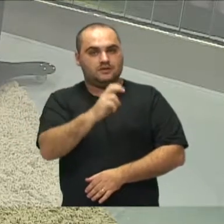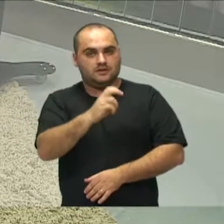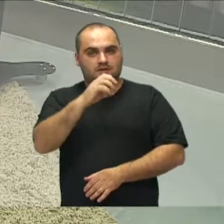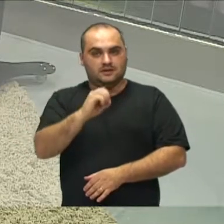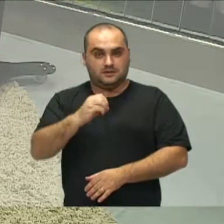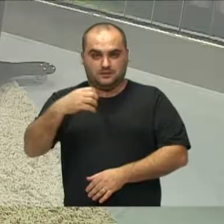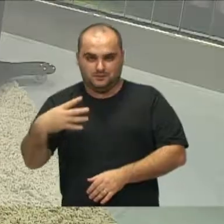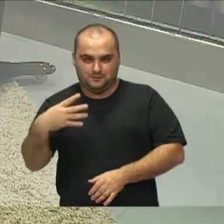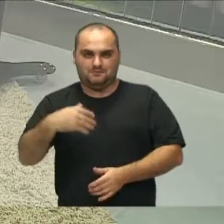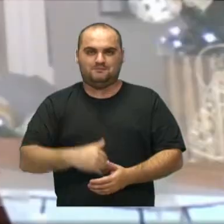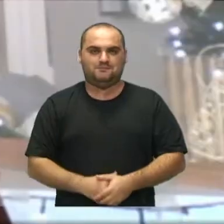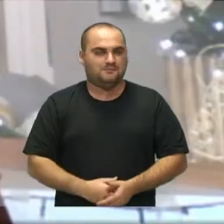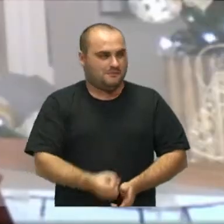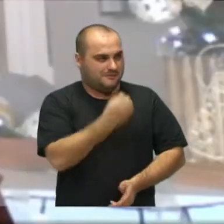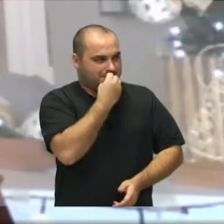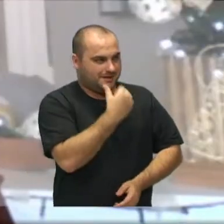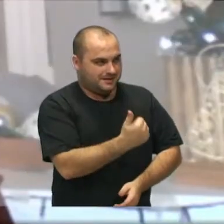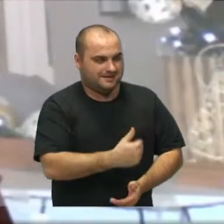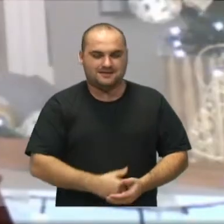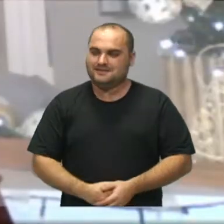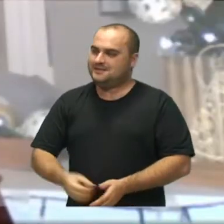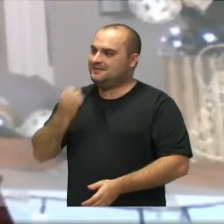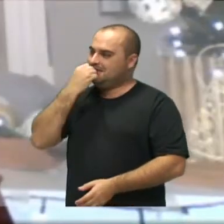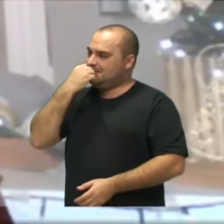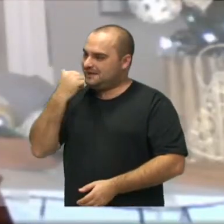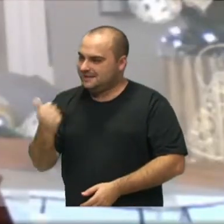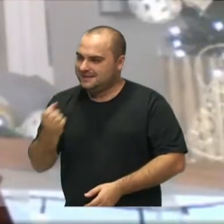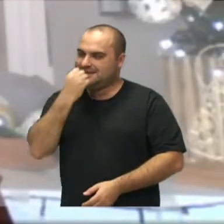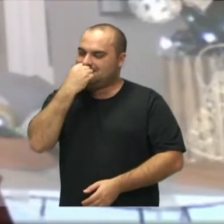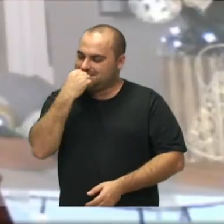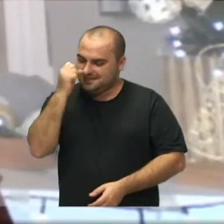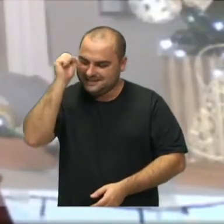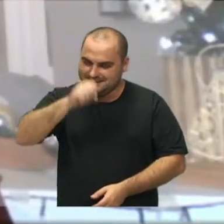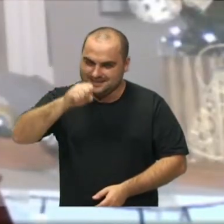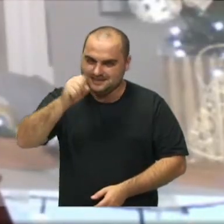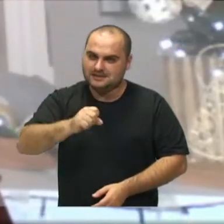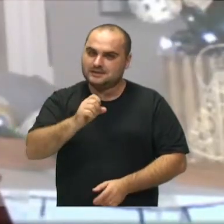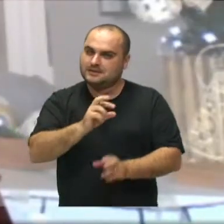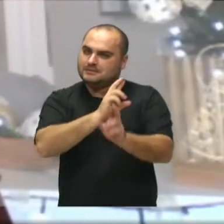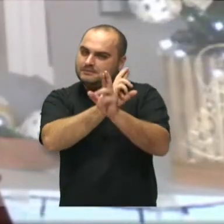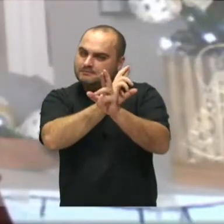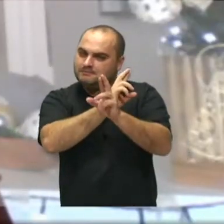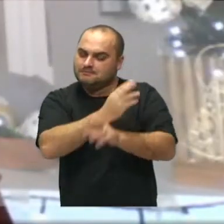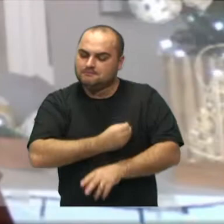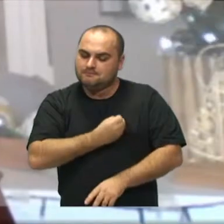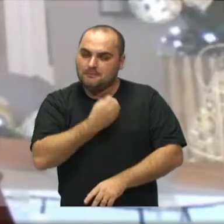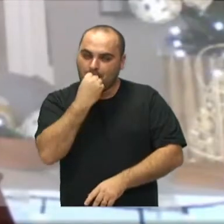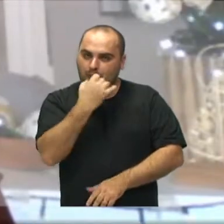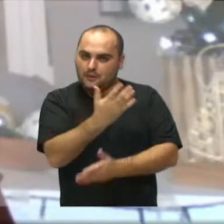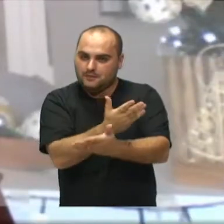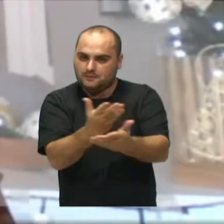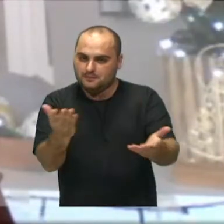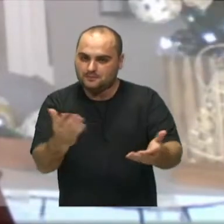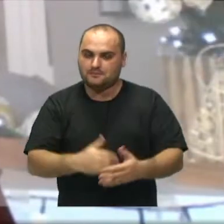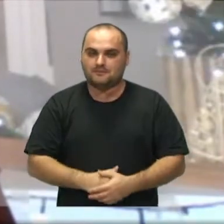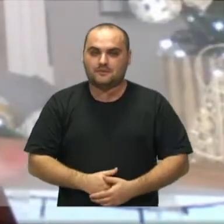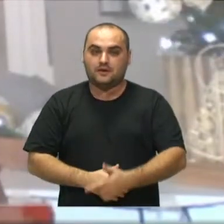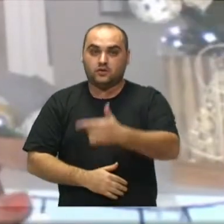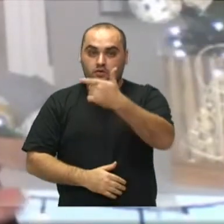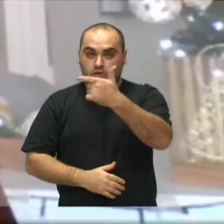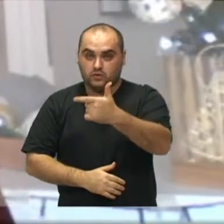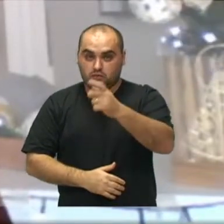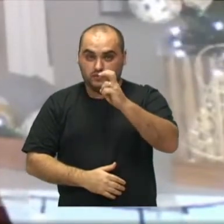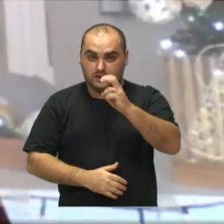bem, vereadora? Tudo bom, Margarete? Tudo bem aqui? Espero que esteja tudo bem aí também. O